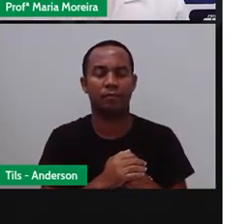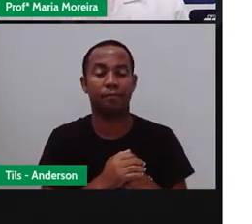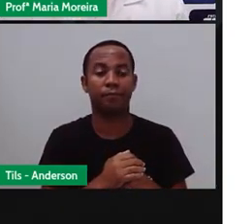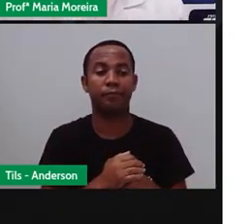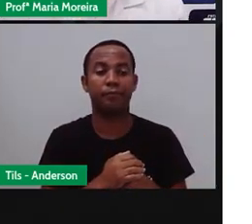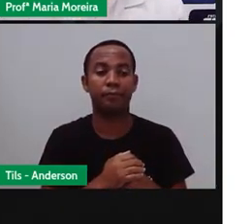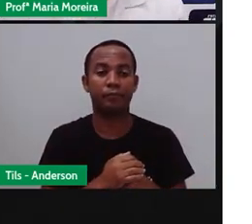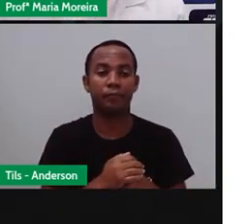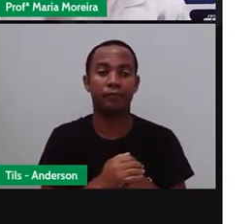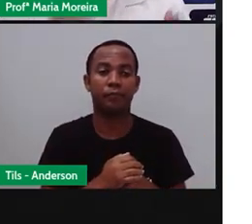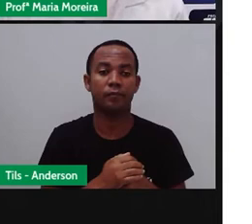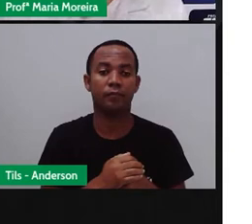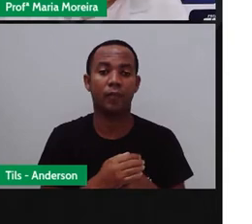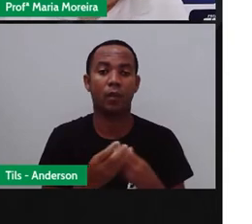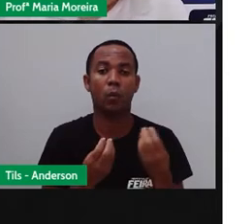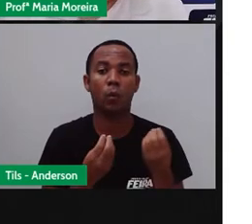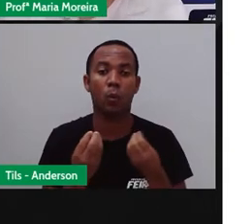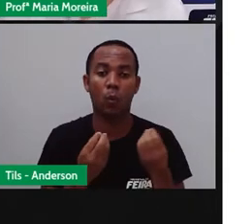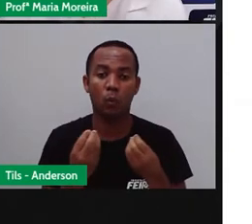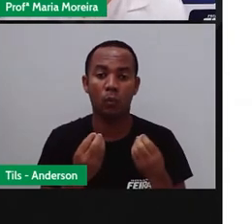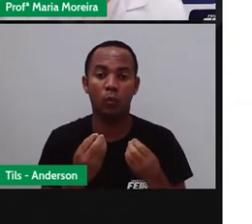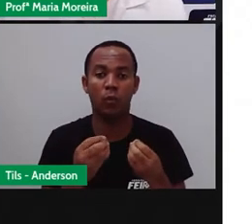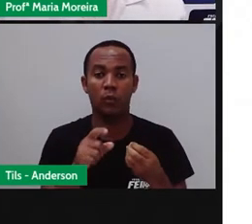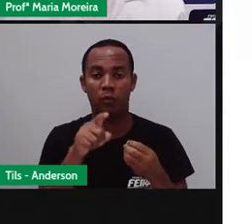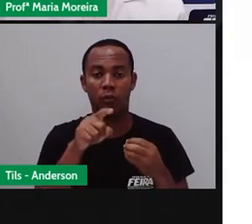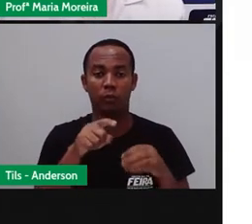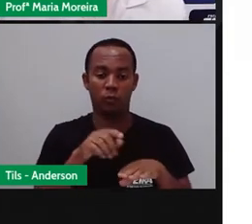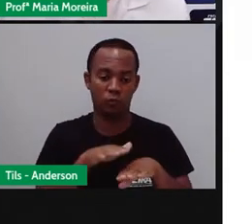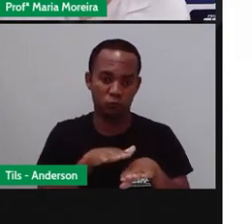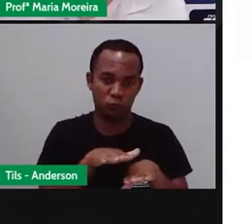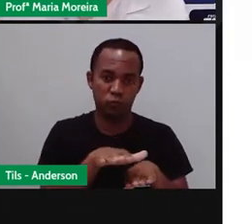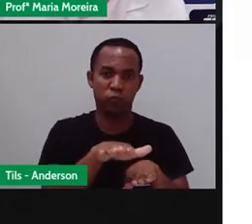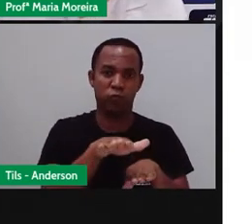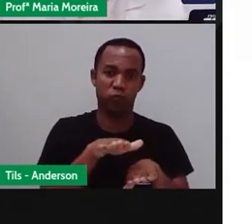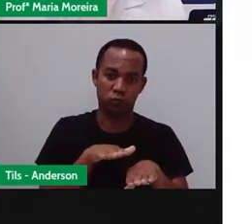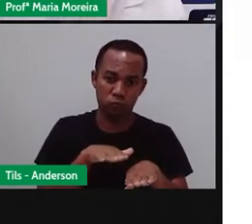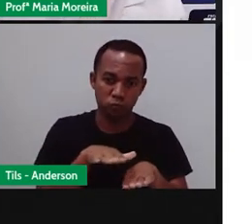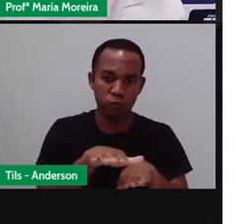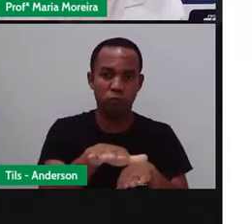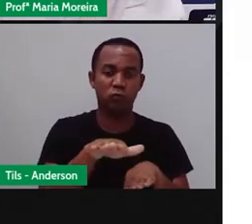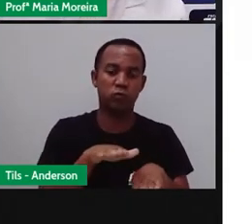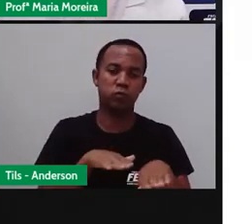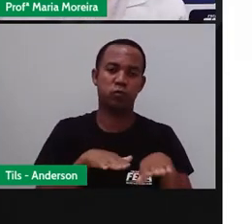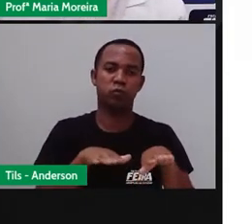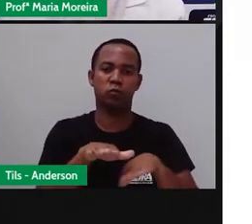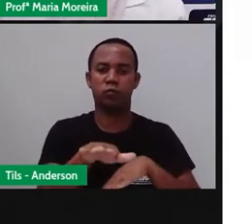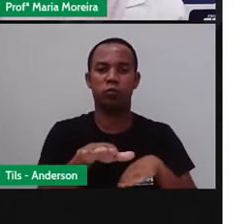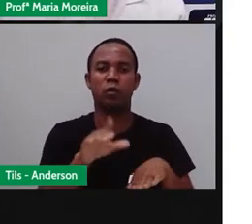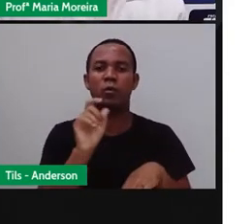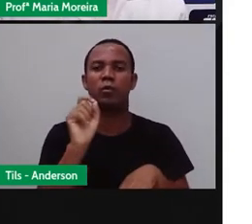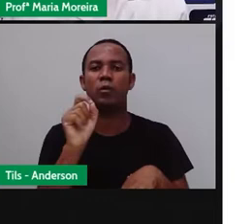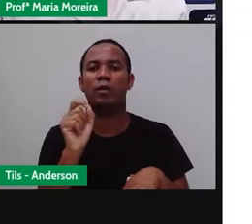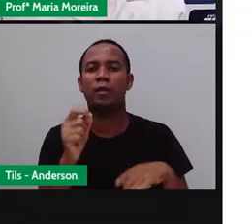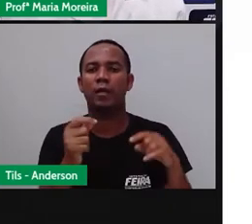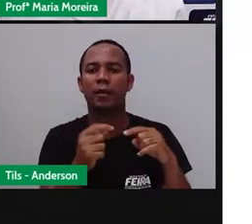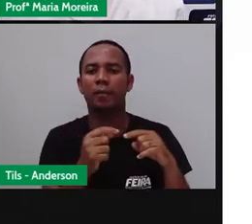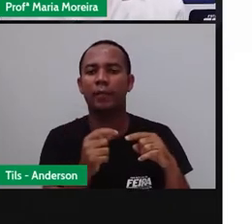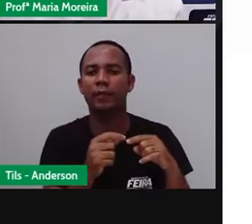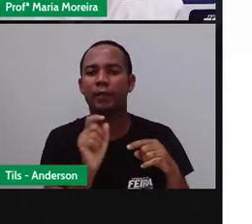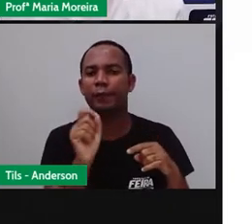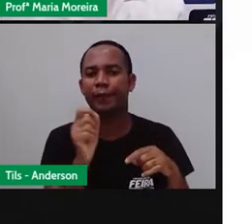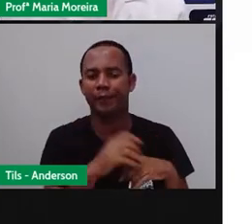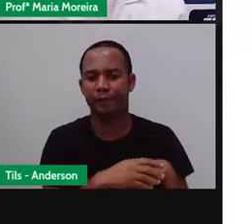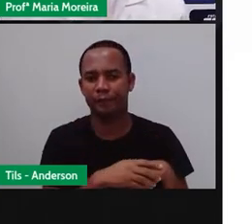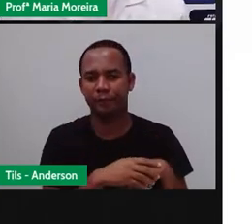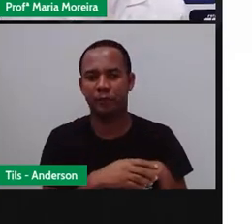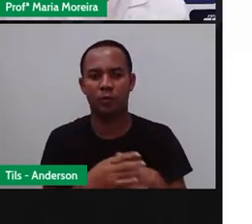Bom, a compactação do solo e o asfaltamento, eita, quase não sai essas duas palavras aí,